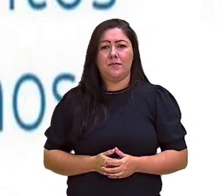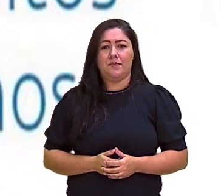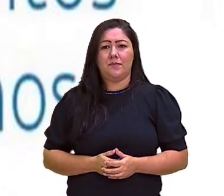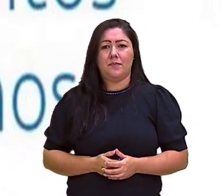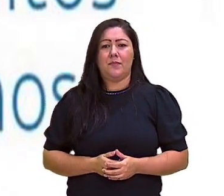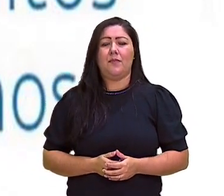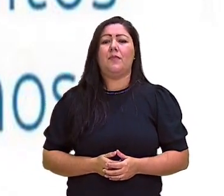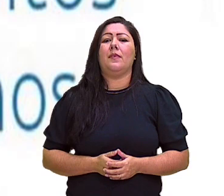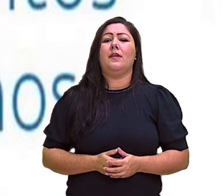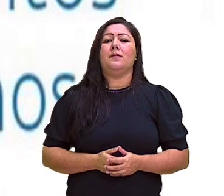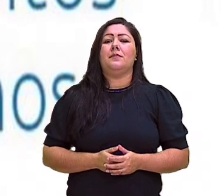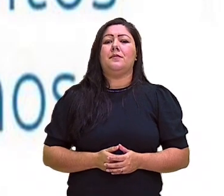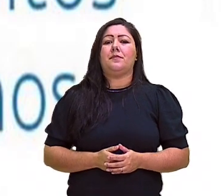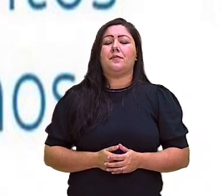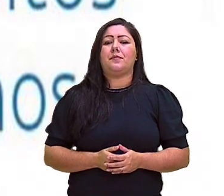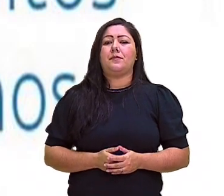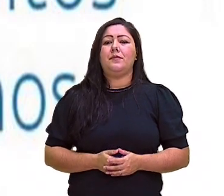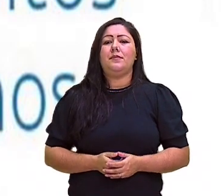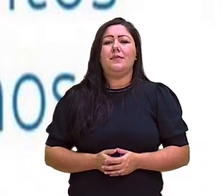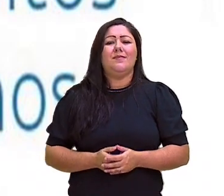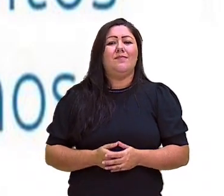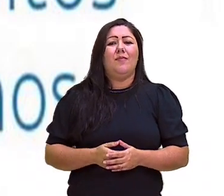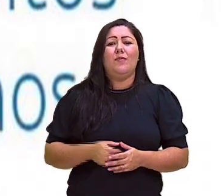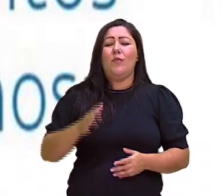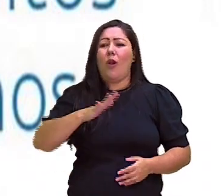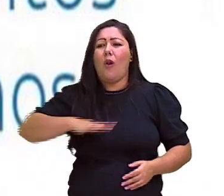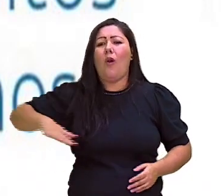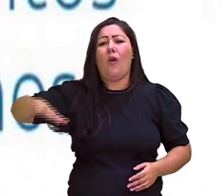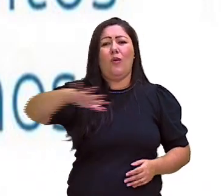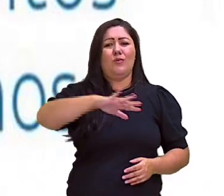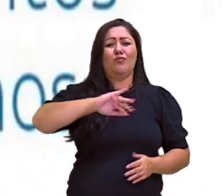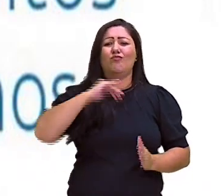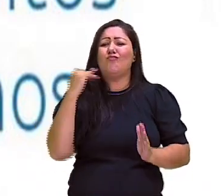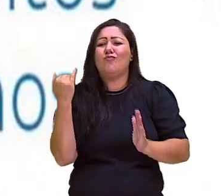mais alta aspiração do ser humano comum.